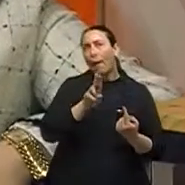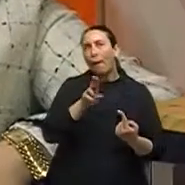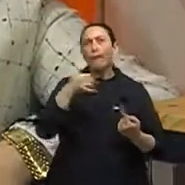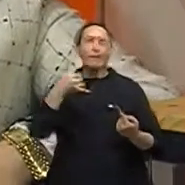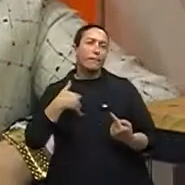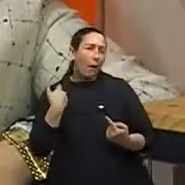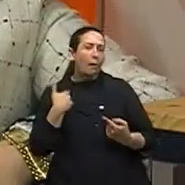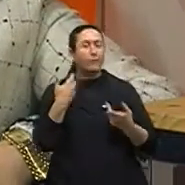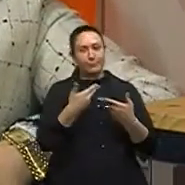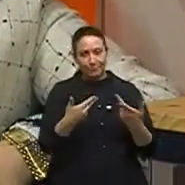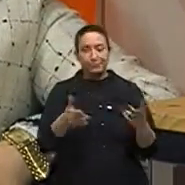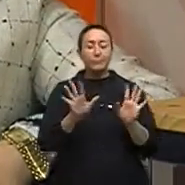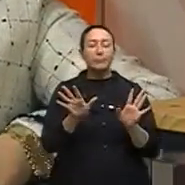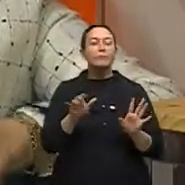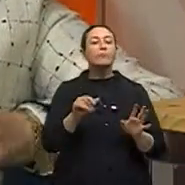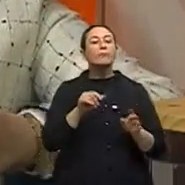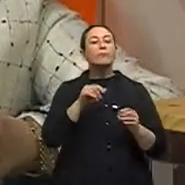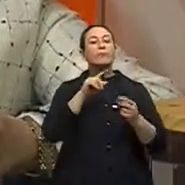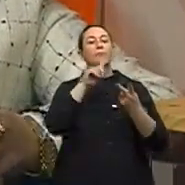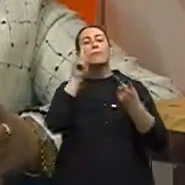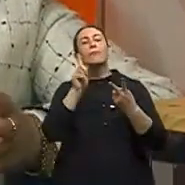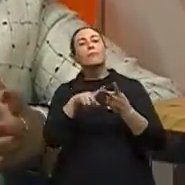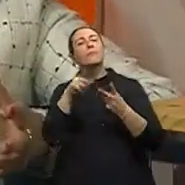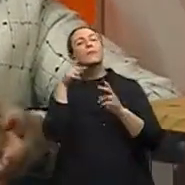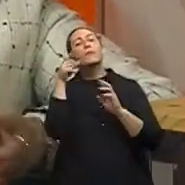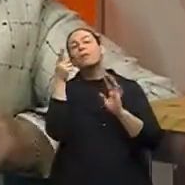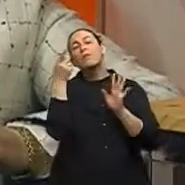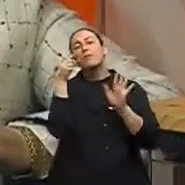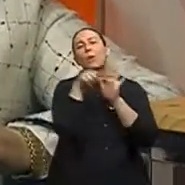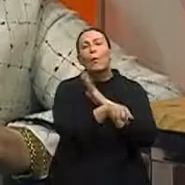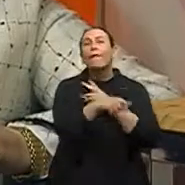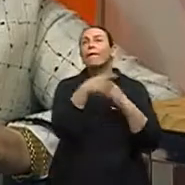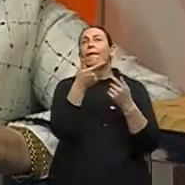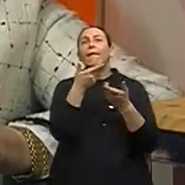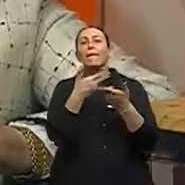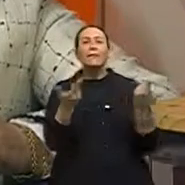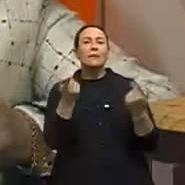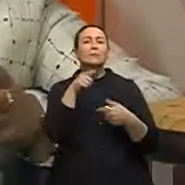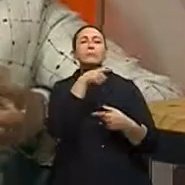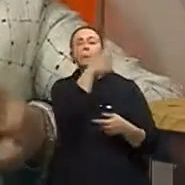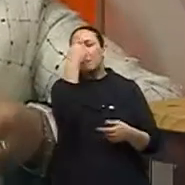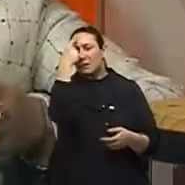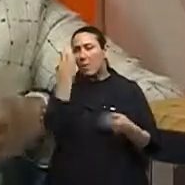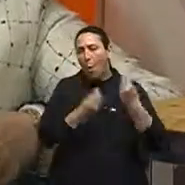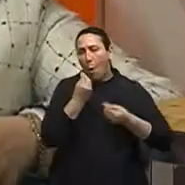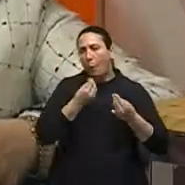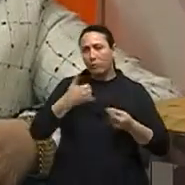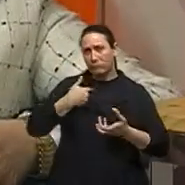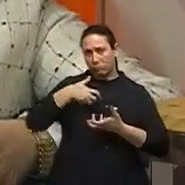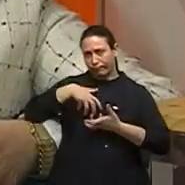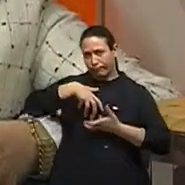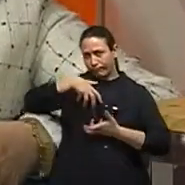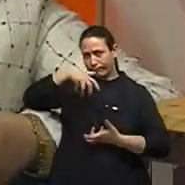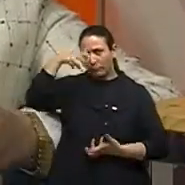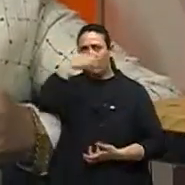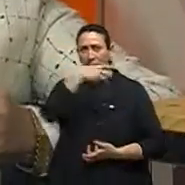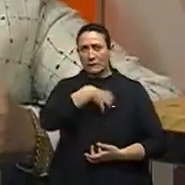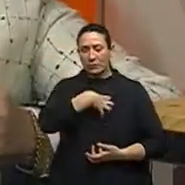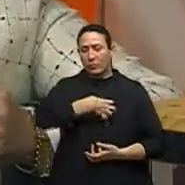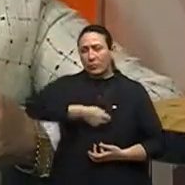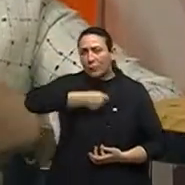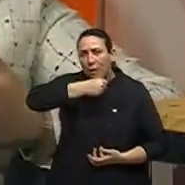etc até eh sobre o que eles pensavam em relação ao envelhecimento como eles sentiam o envelhecimento